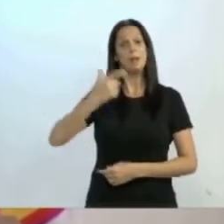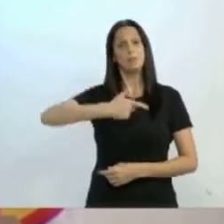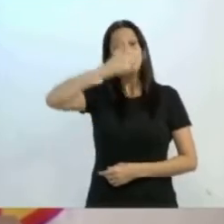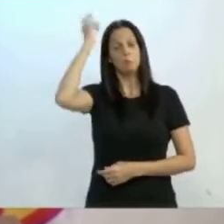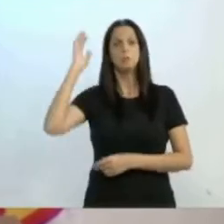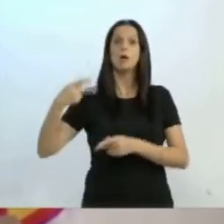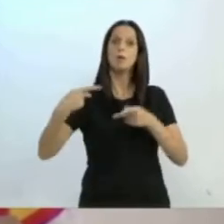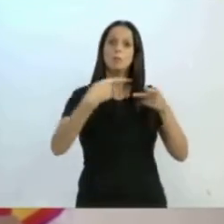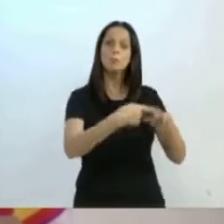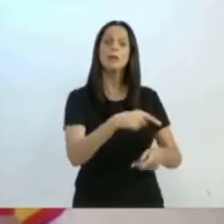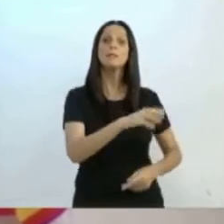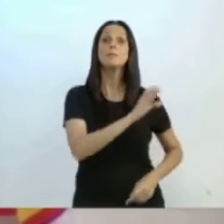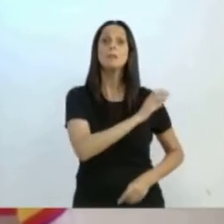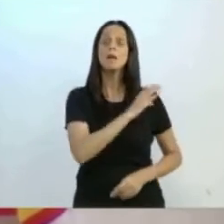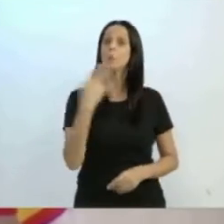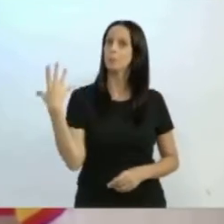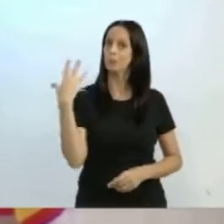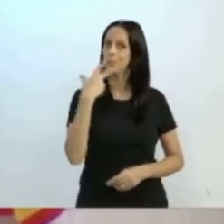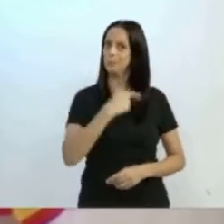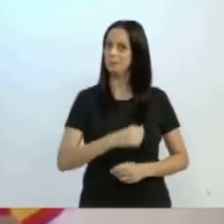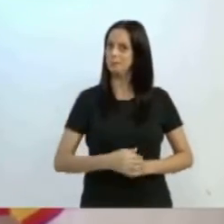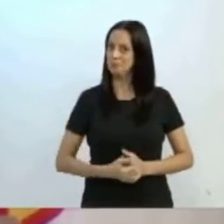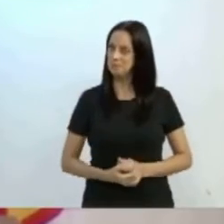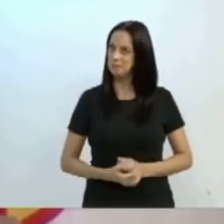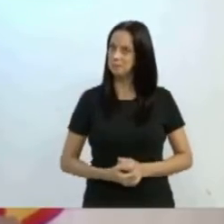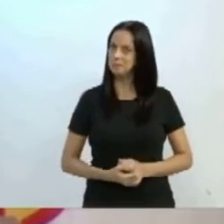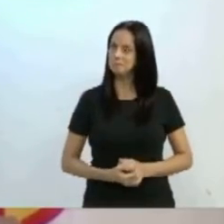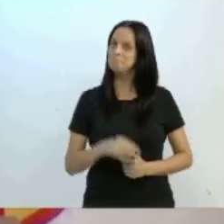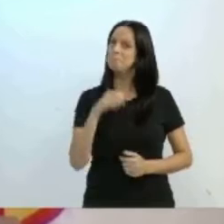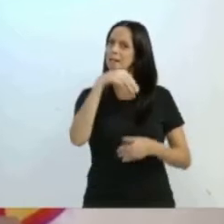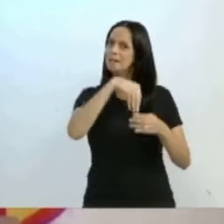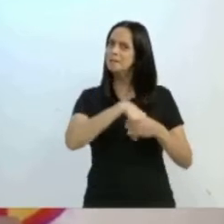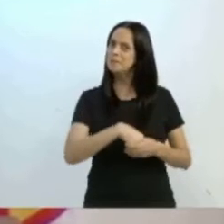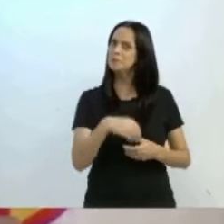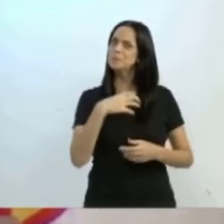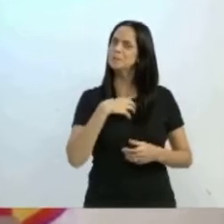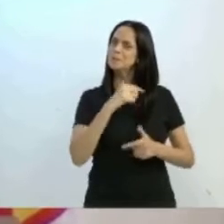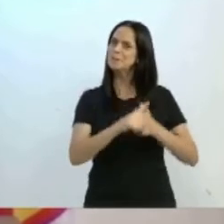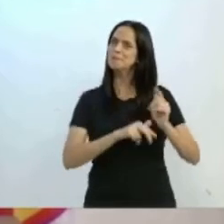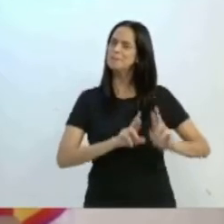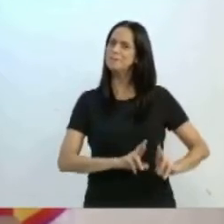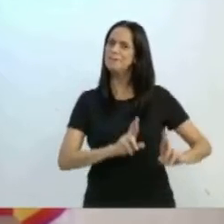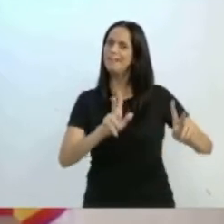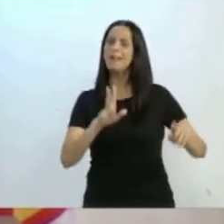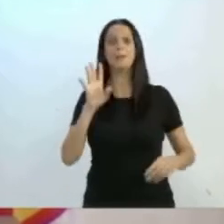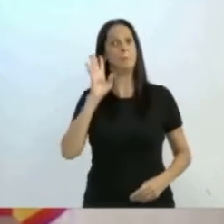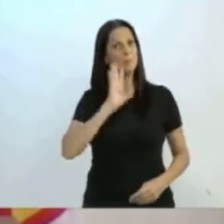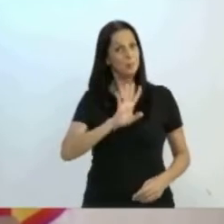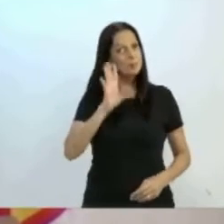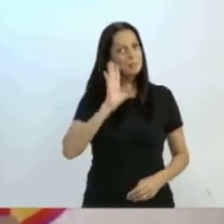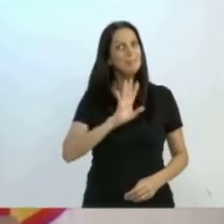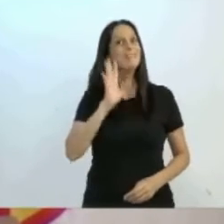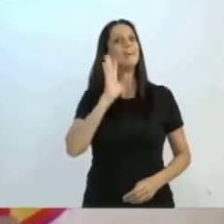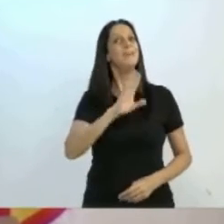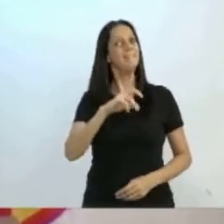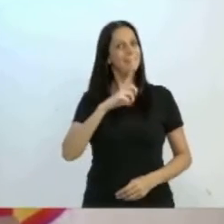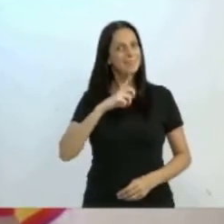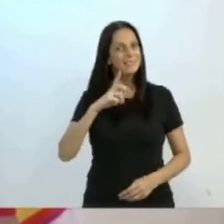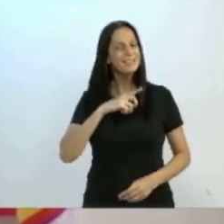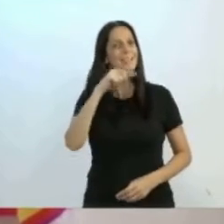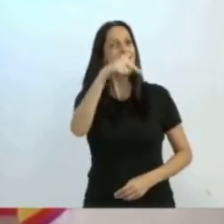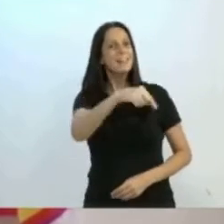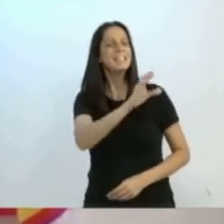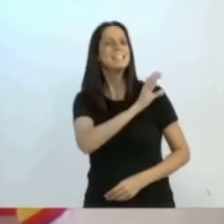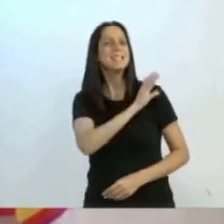é muito legal não sei muito bonito uma postura diferente de trabalho né e é muito legal saber que nós temos aí esses